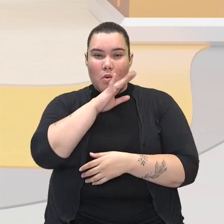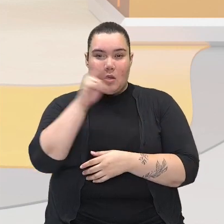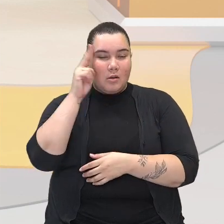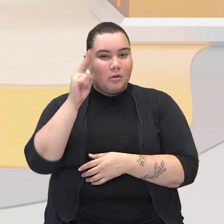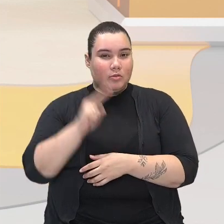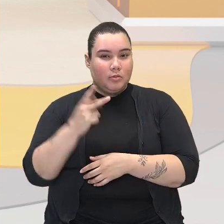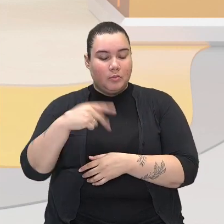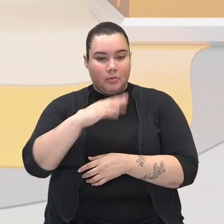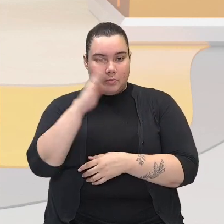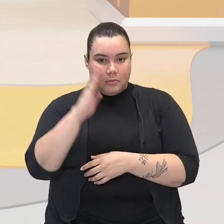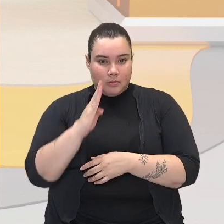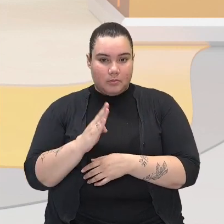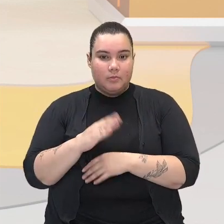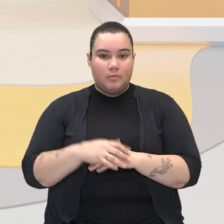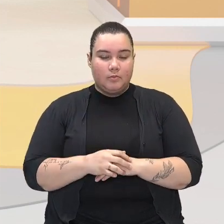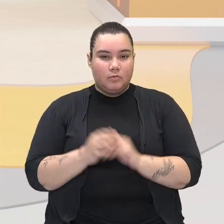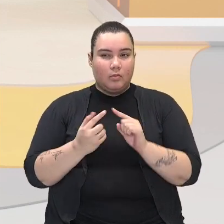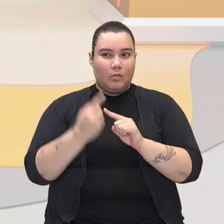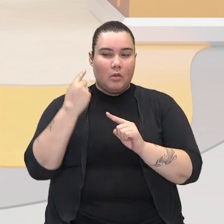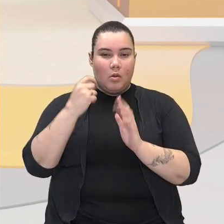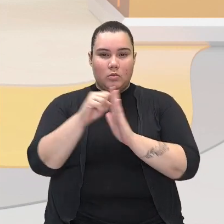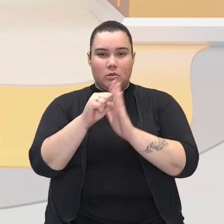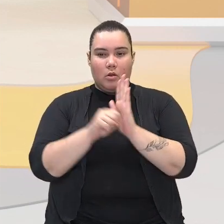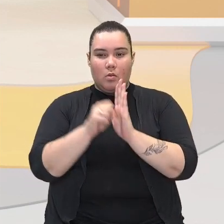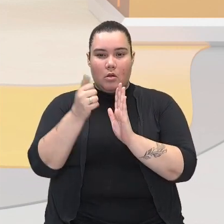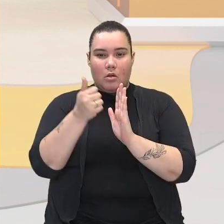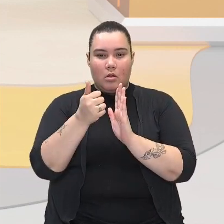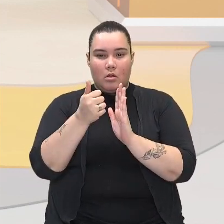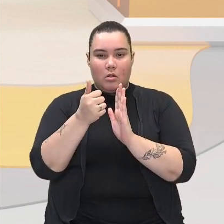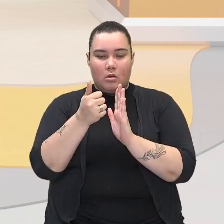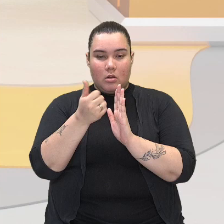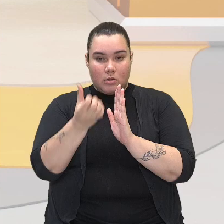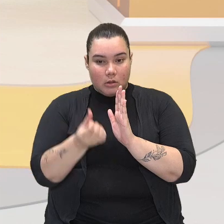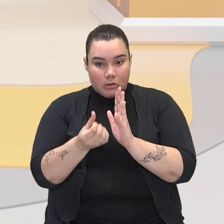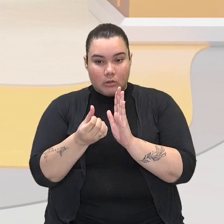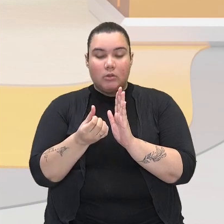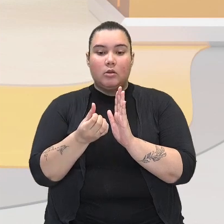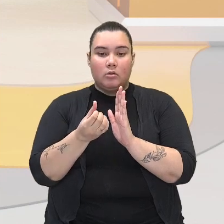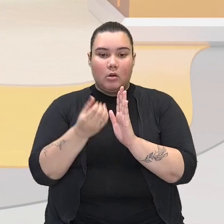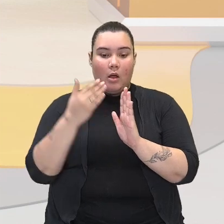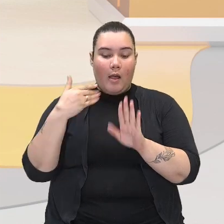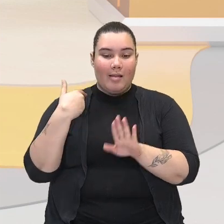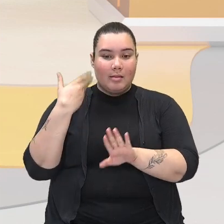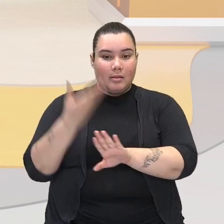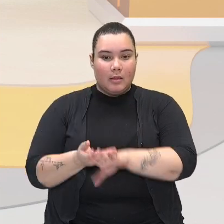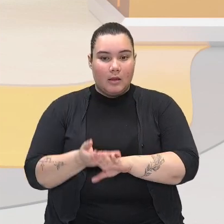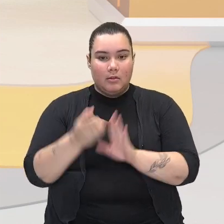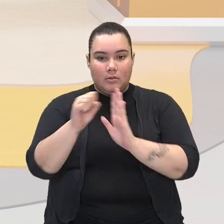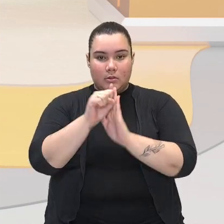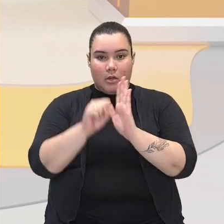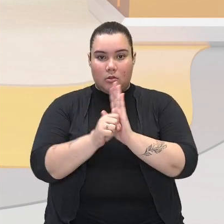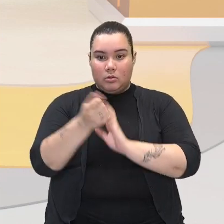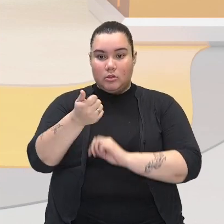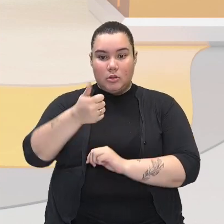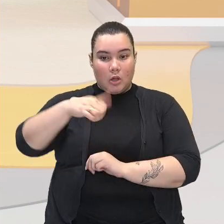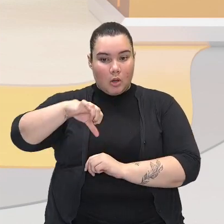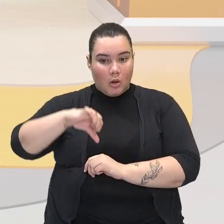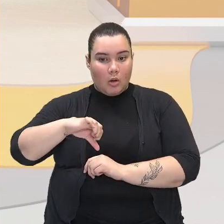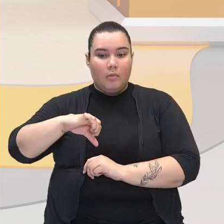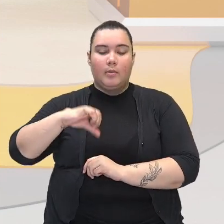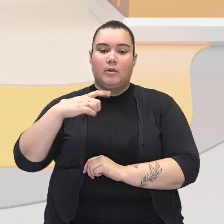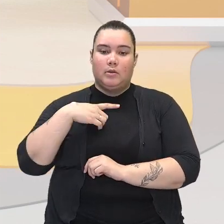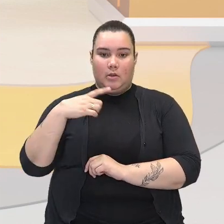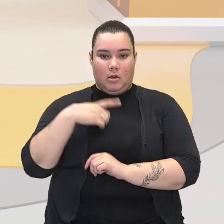Então, desde o século XV, XVI, na verdade, século XVI, até o século XIX, nós vamos ter